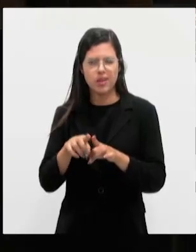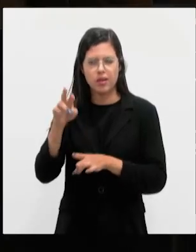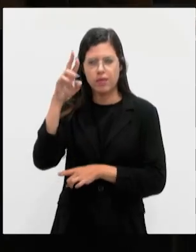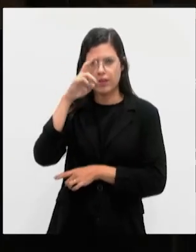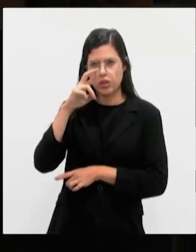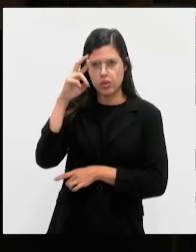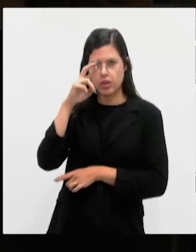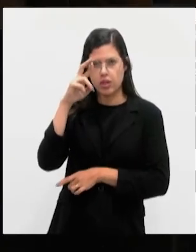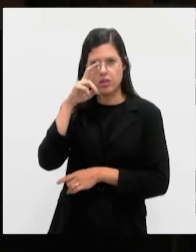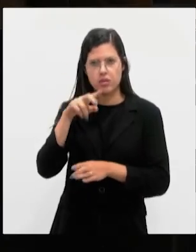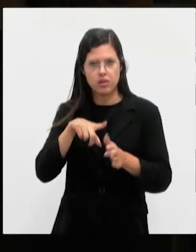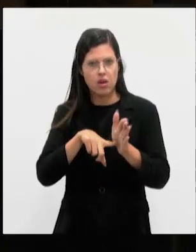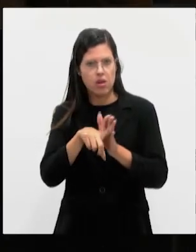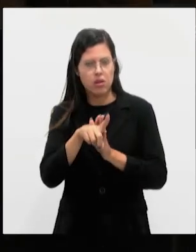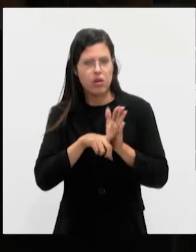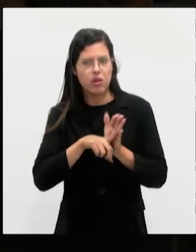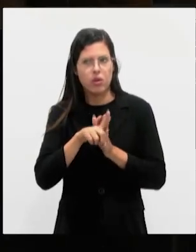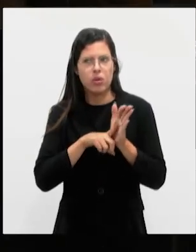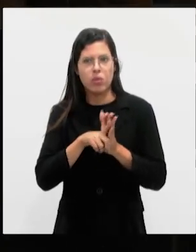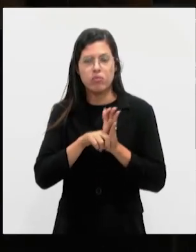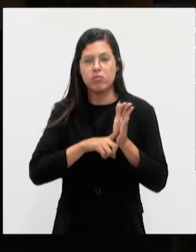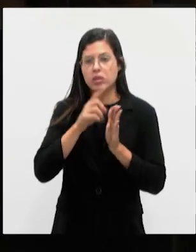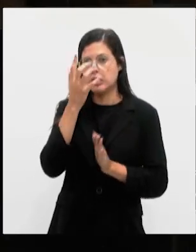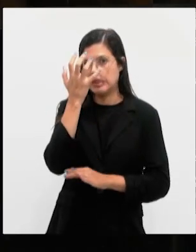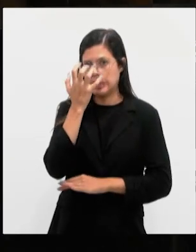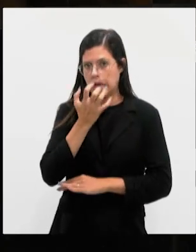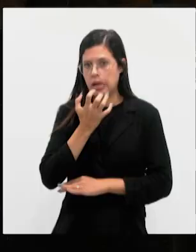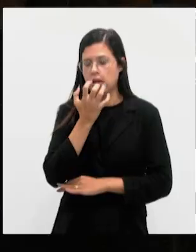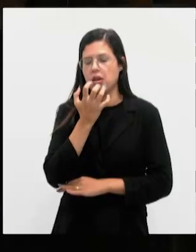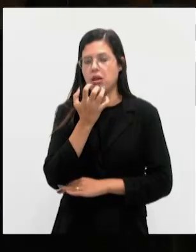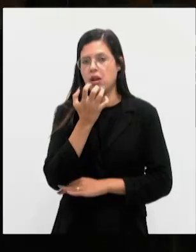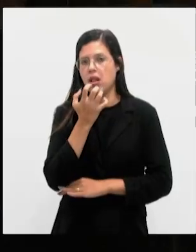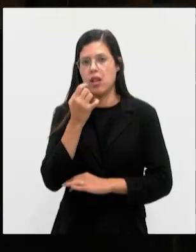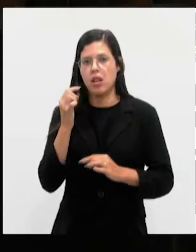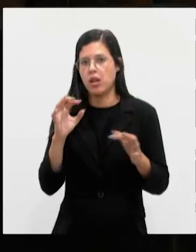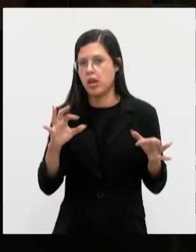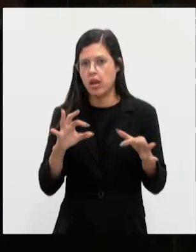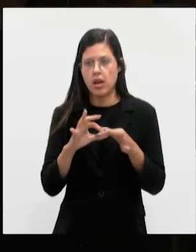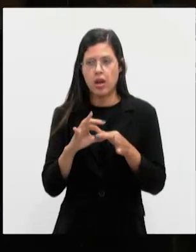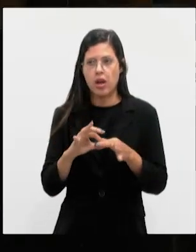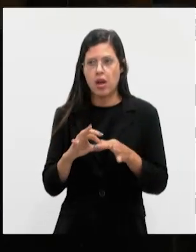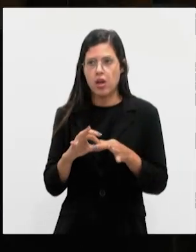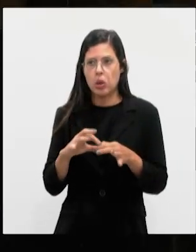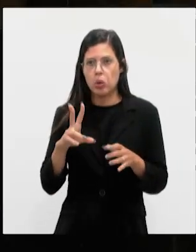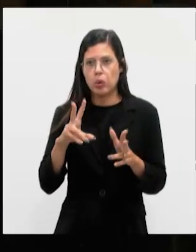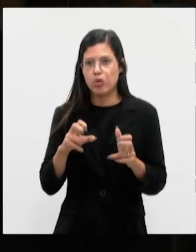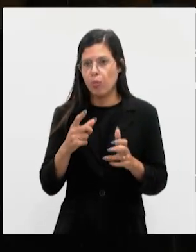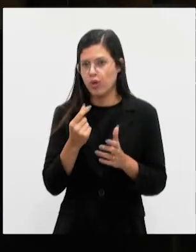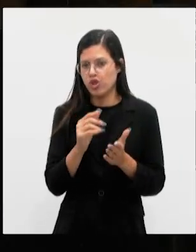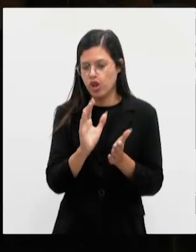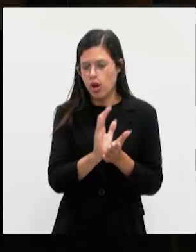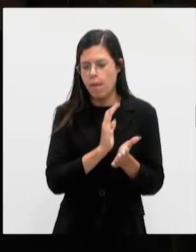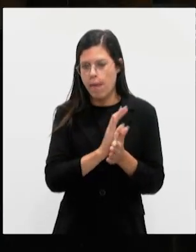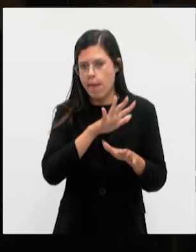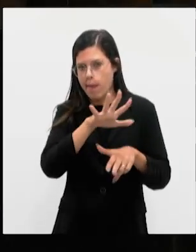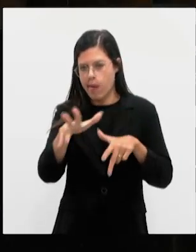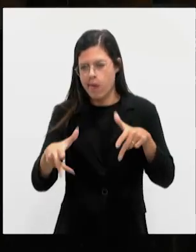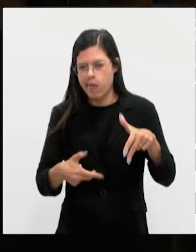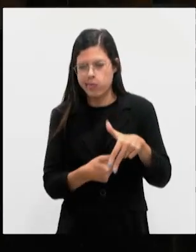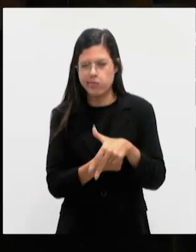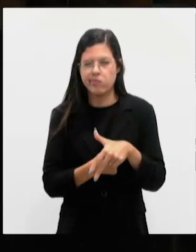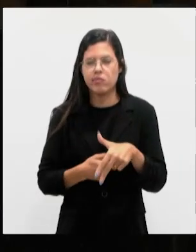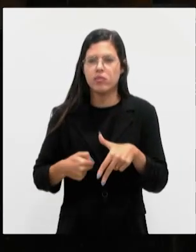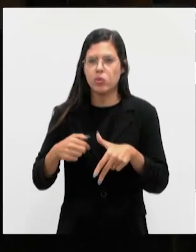investigações eficientes e céleres com relação à lavagem do dinheiro do crime